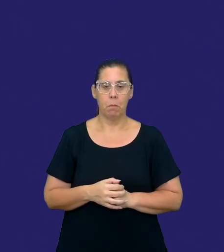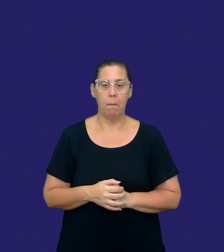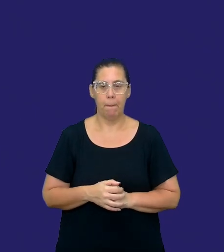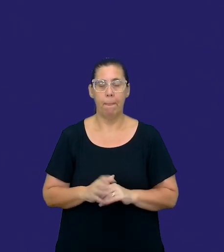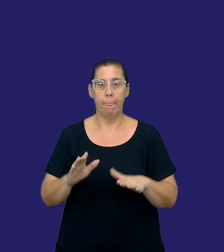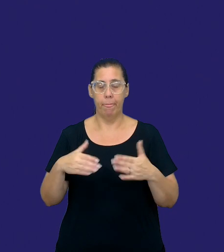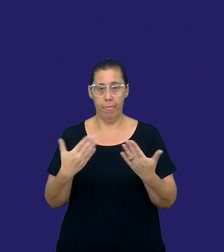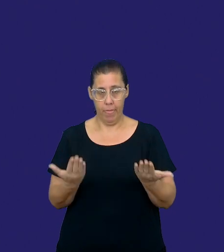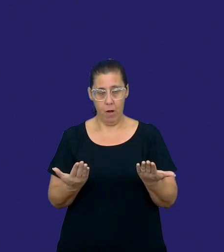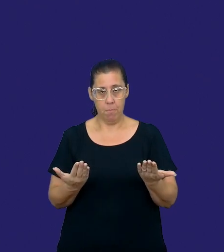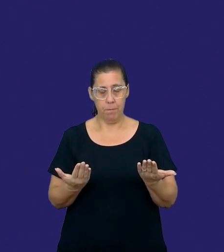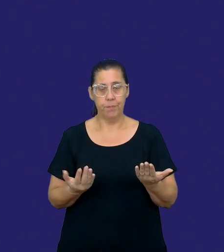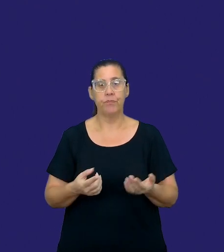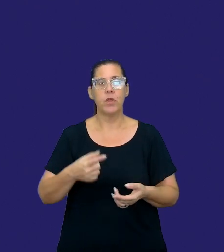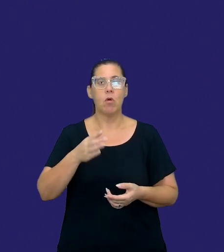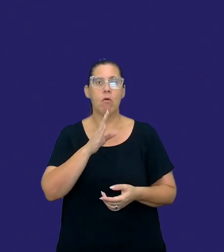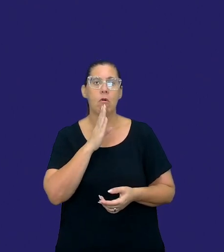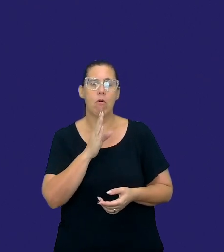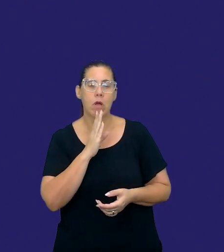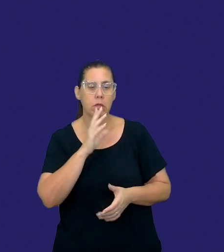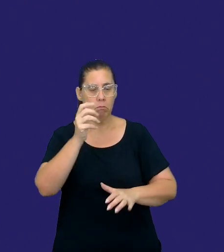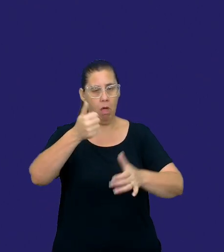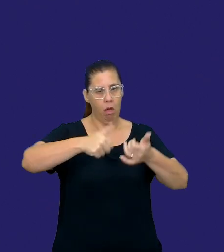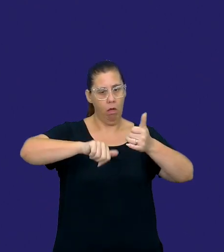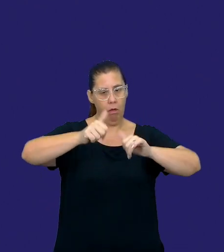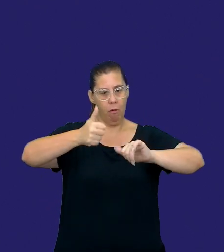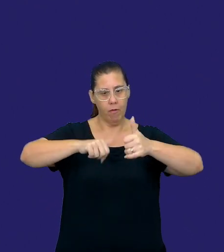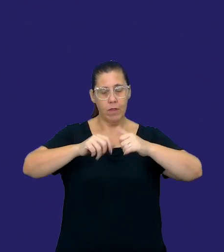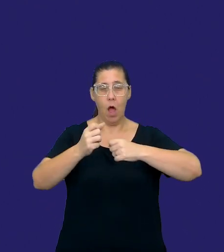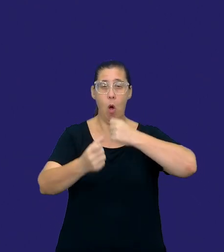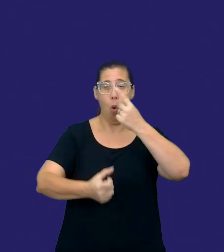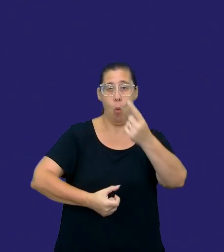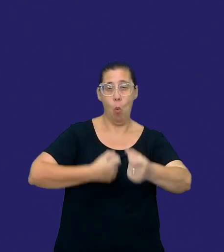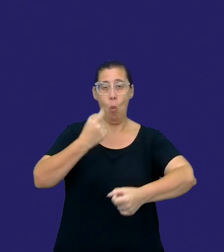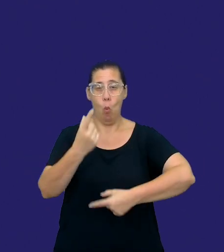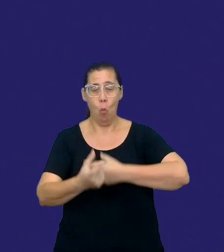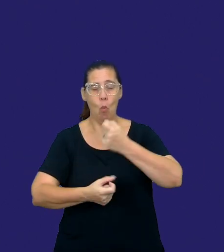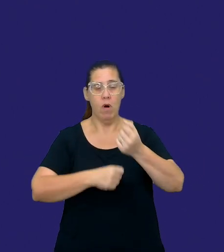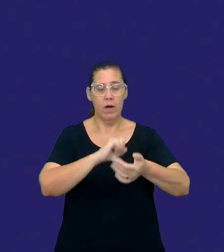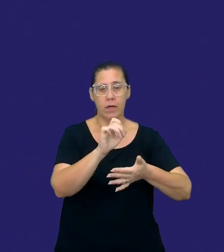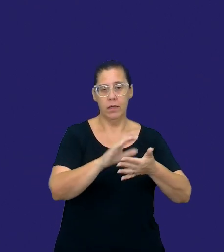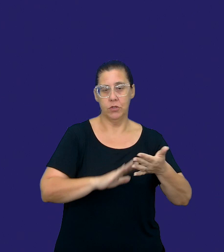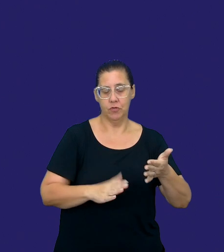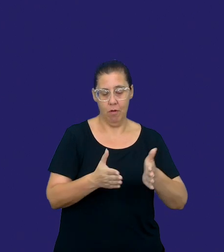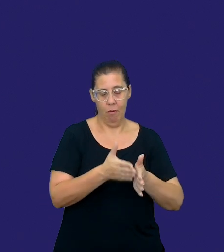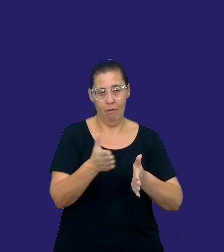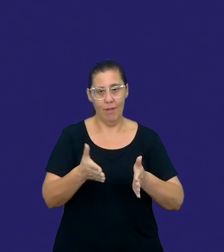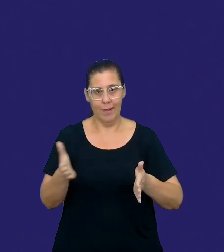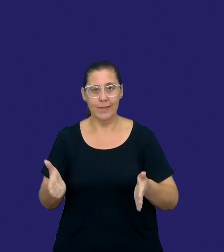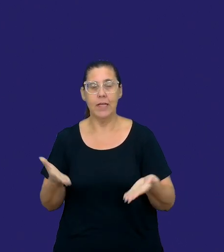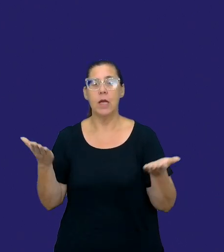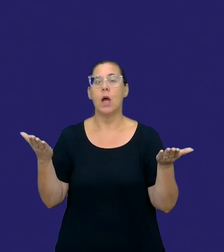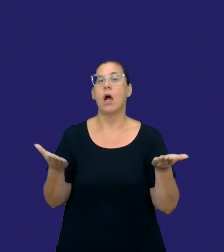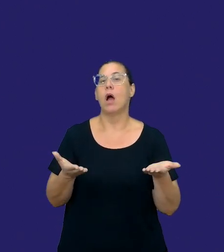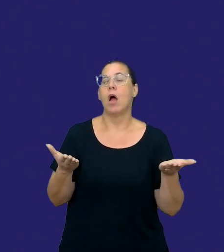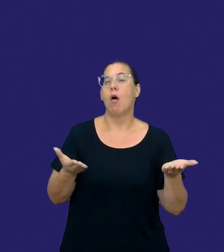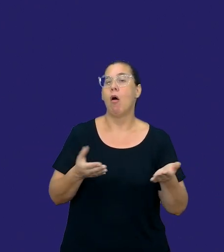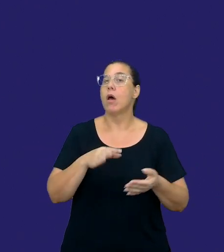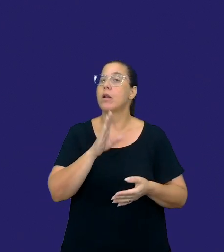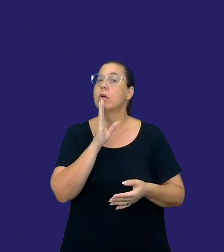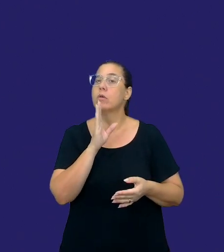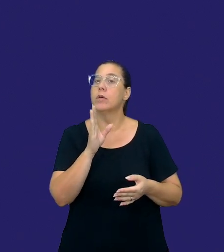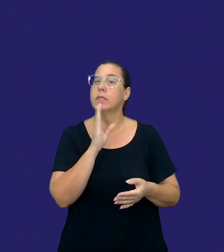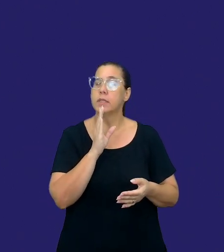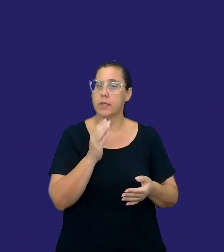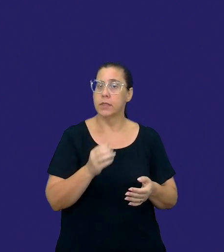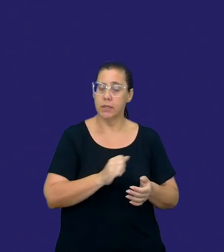Bem, conhecendo e analisando algumas atividades da sequência. Nós vamos conhecer as atividades